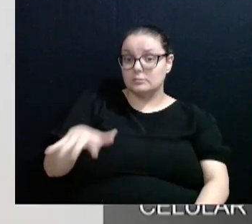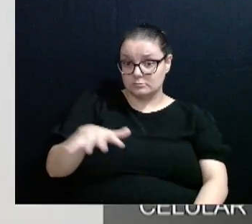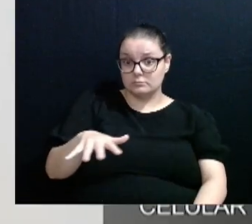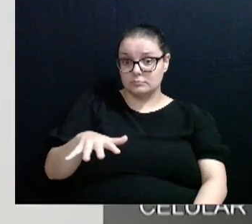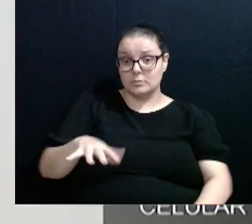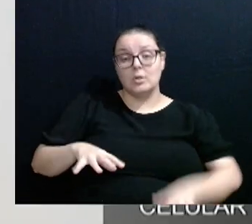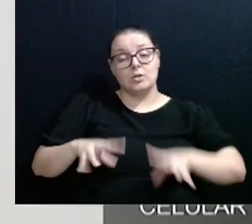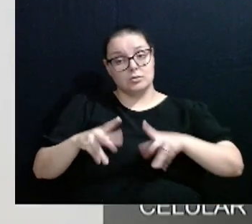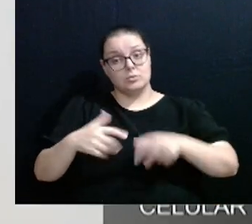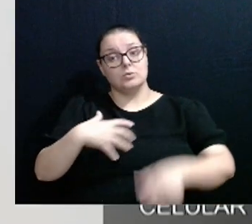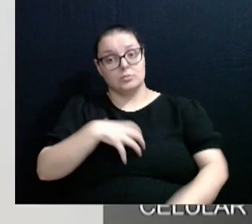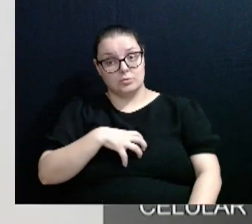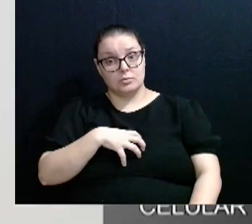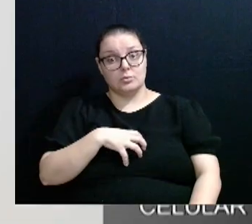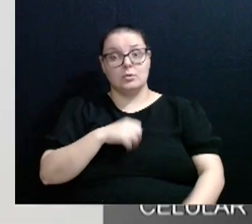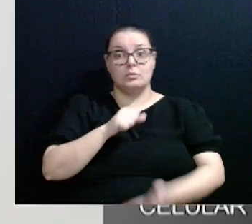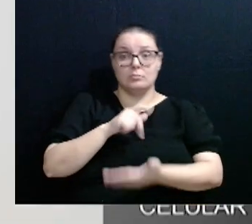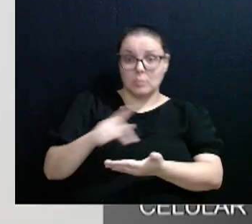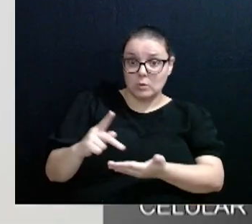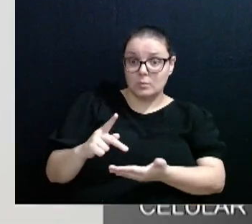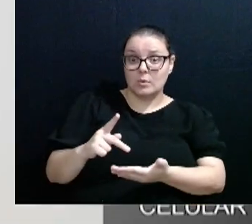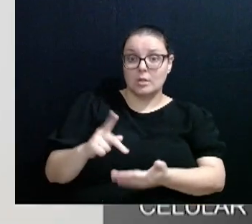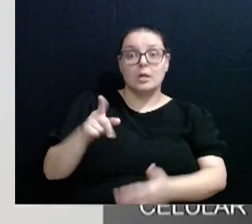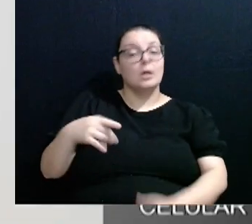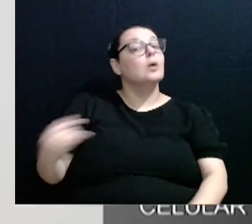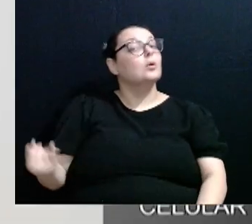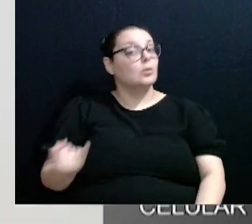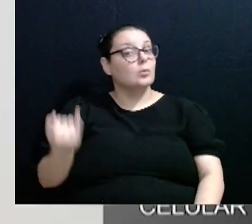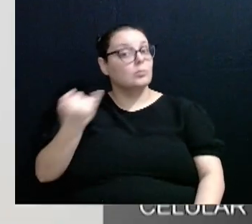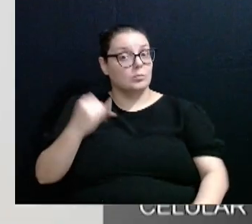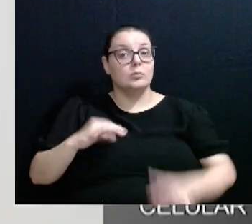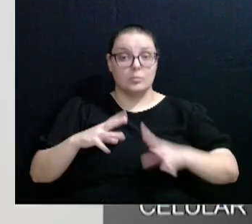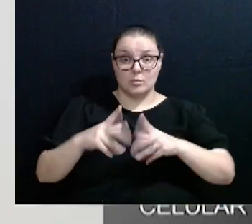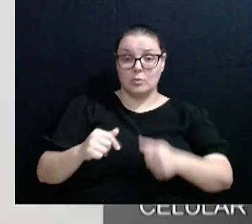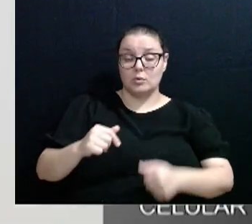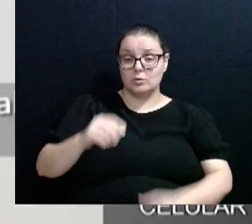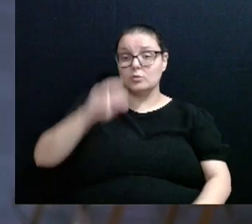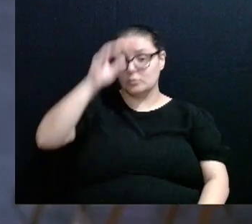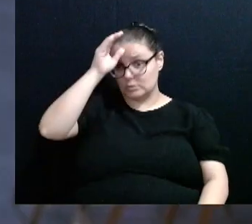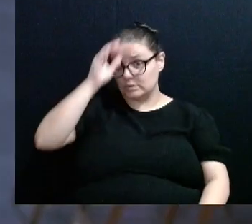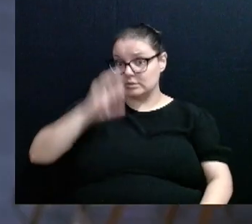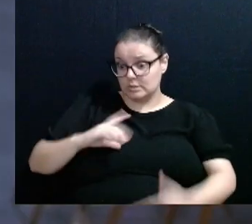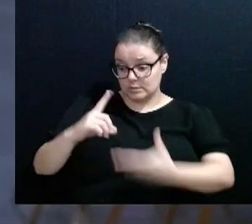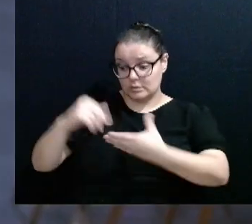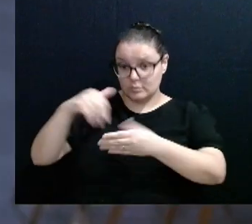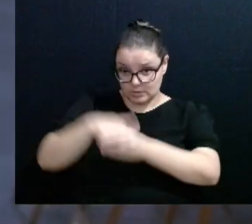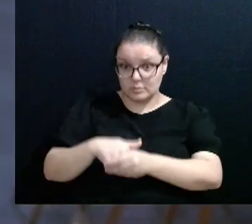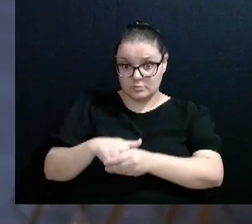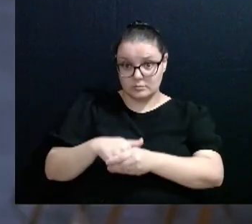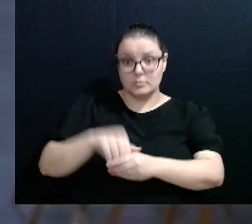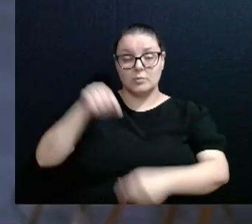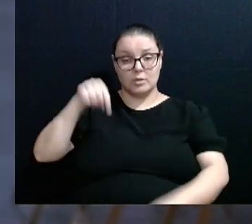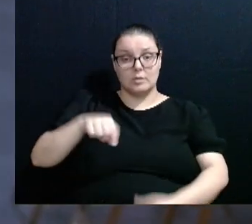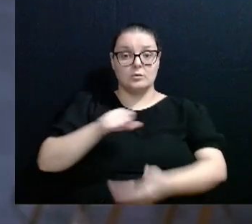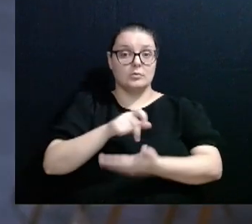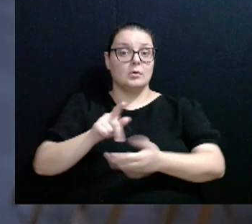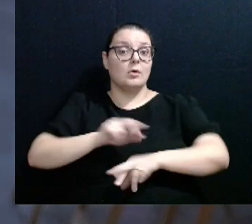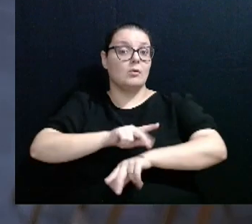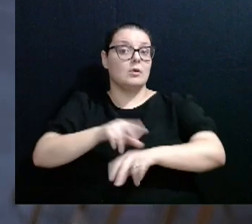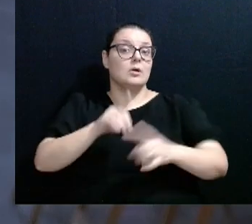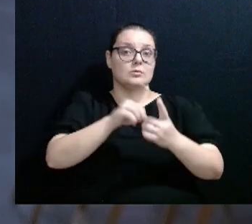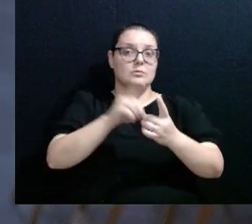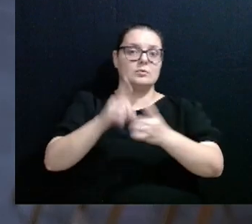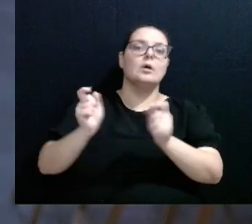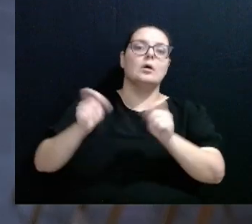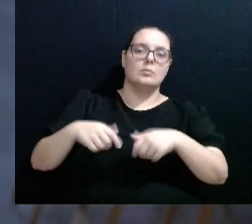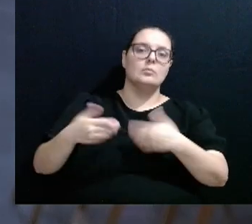o aplicativo ele é extremamente importante para todo o eleitor, que por meio do aplicativo, diversos atendimentos são possíveis de ser